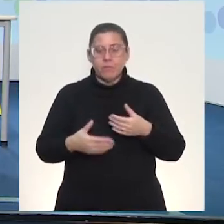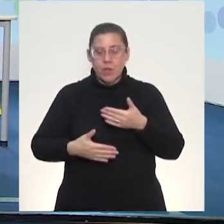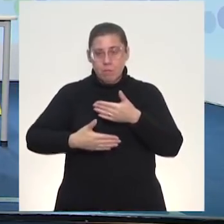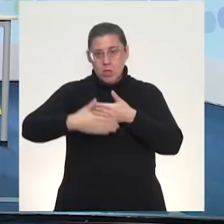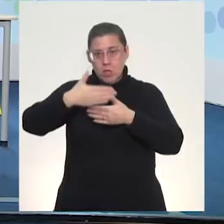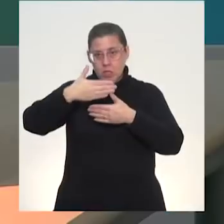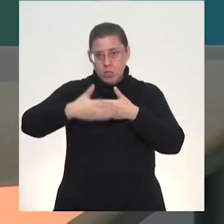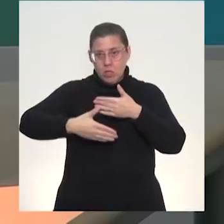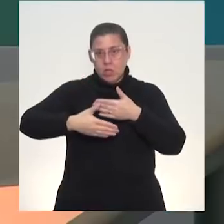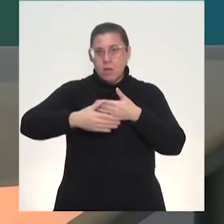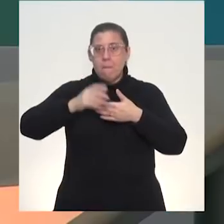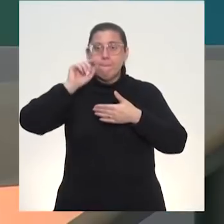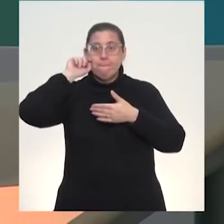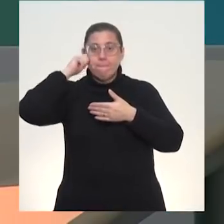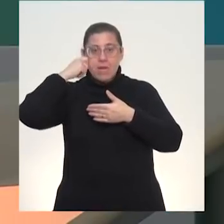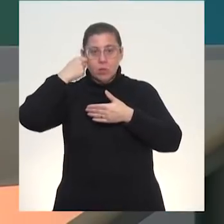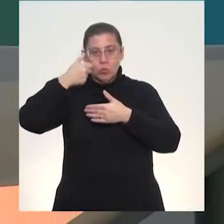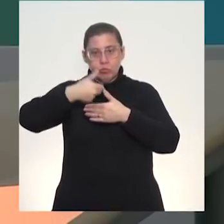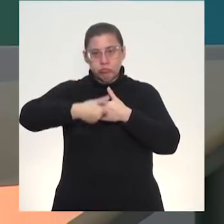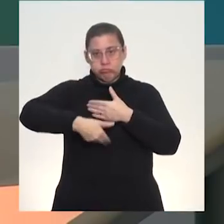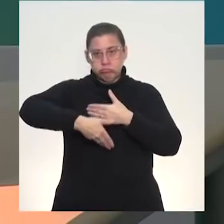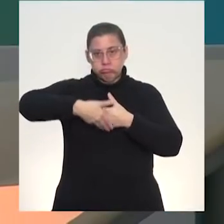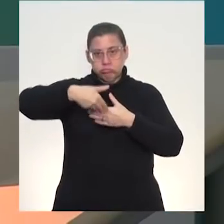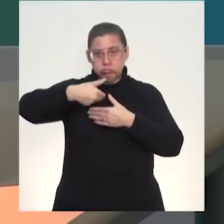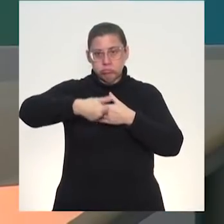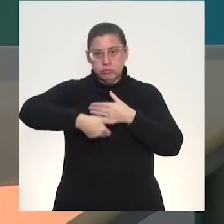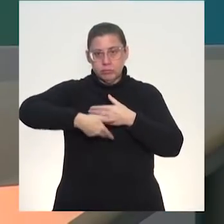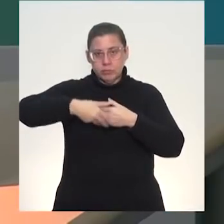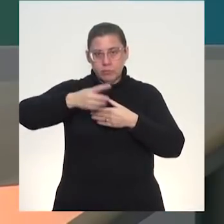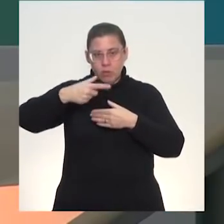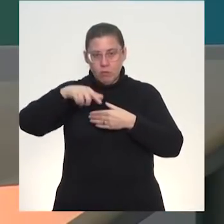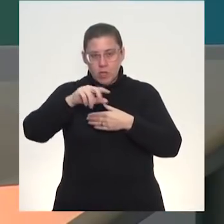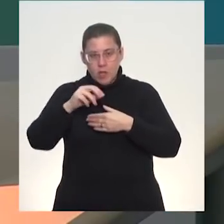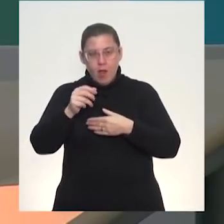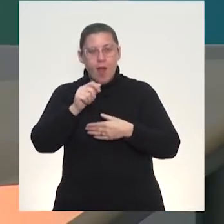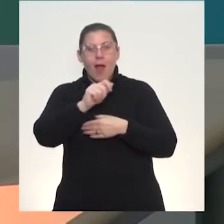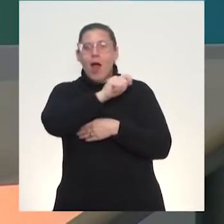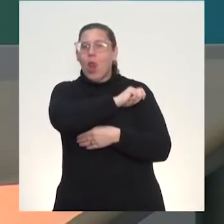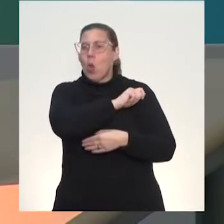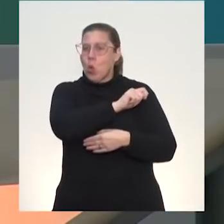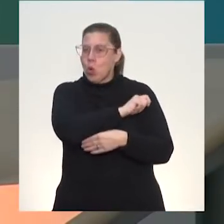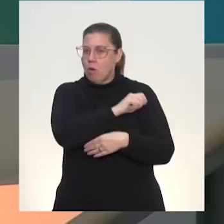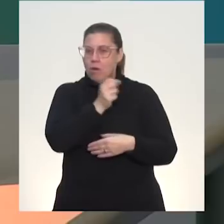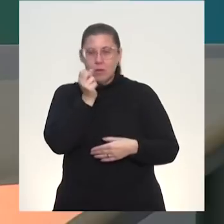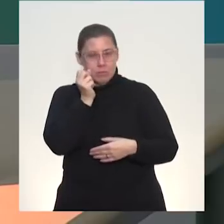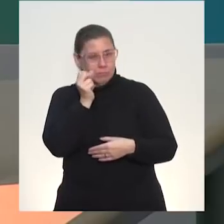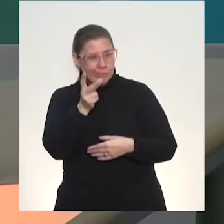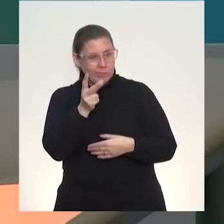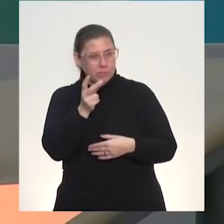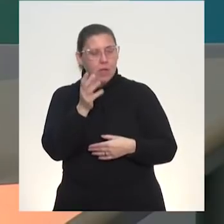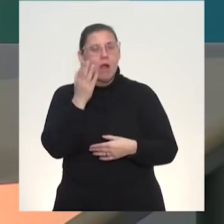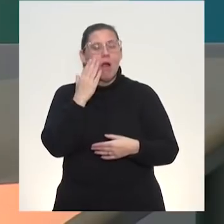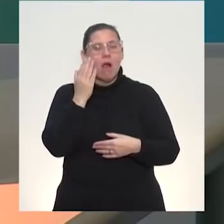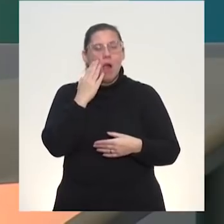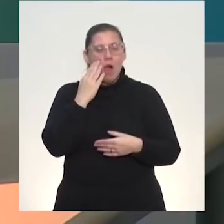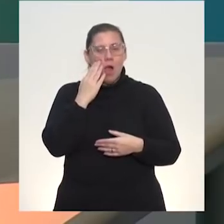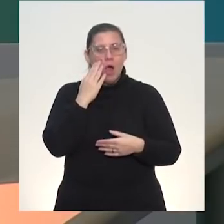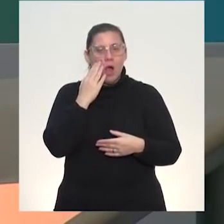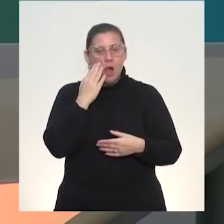possa absorver melhor o calor. E os alunos, eu sei que esses estudantes aqui estão espertos com as aulas de física, né? Aprenderam ali que o calor